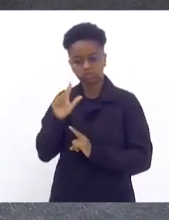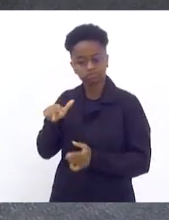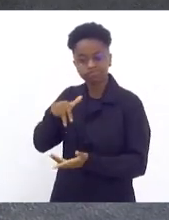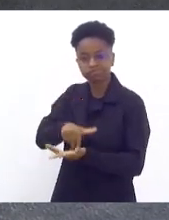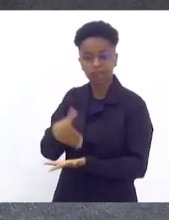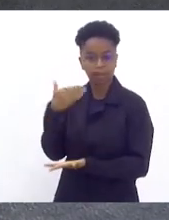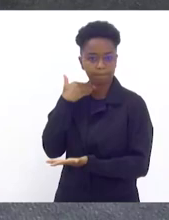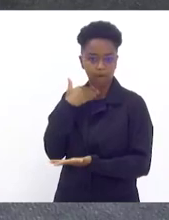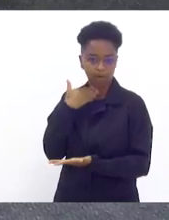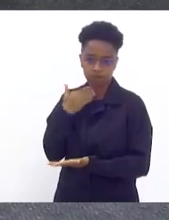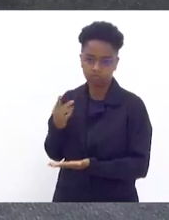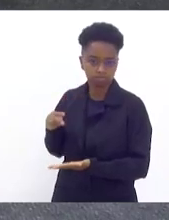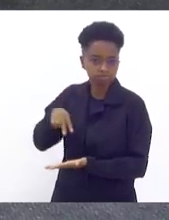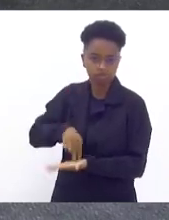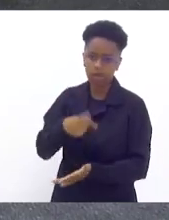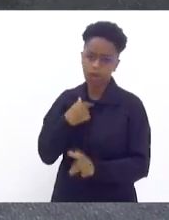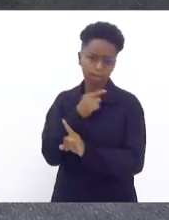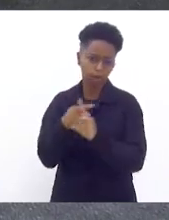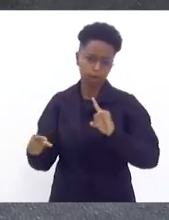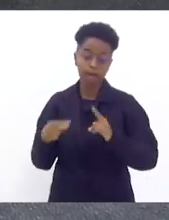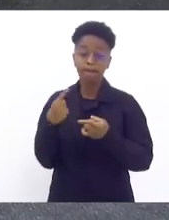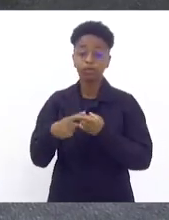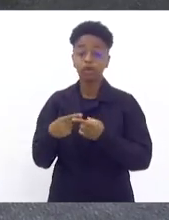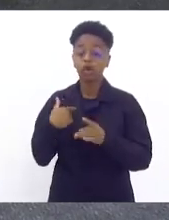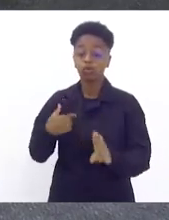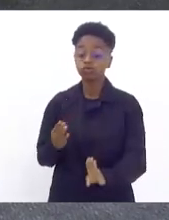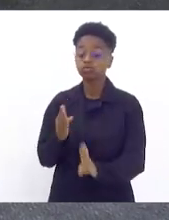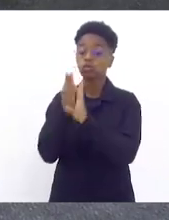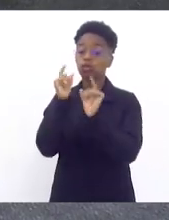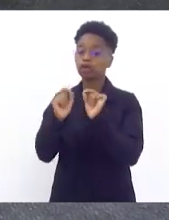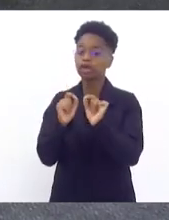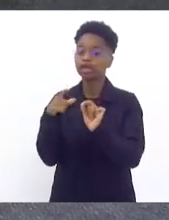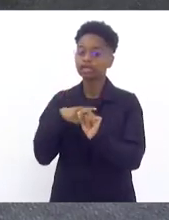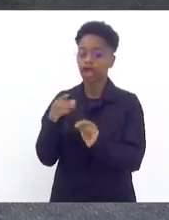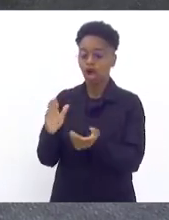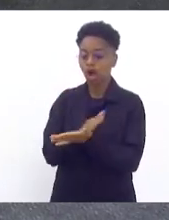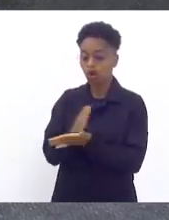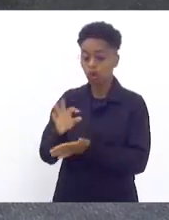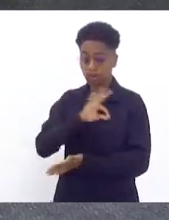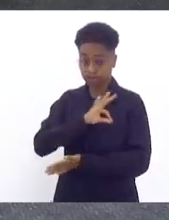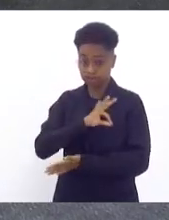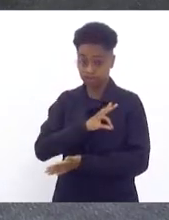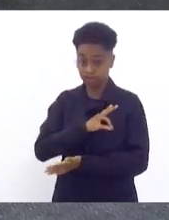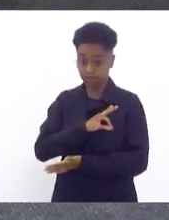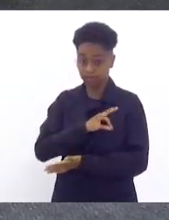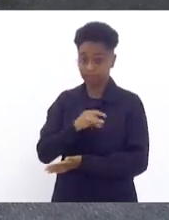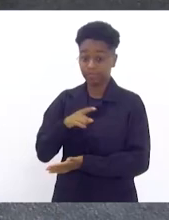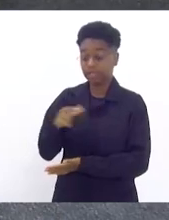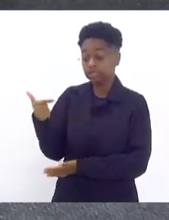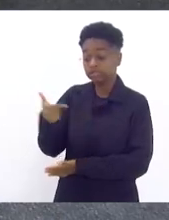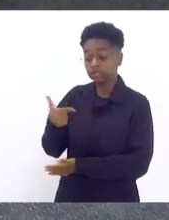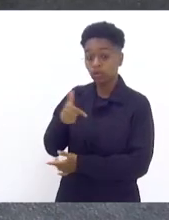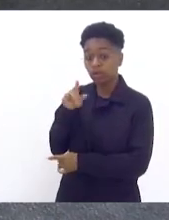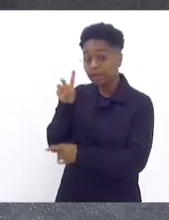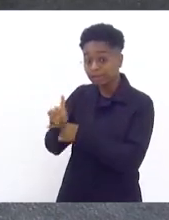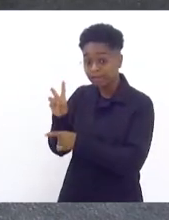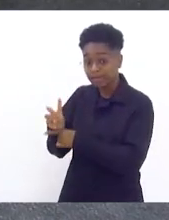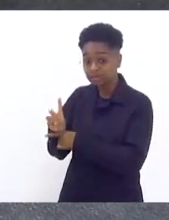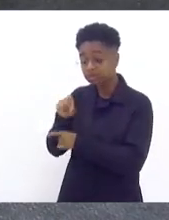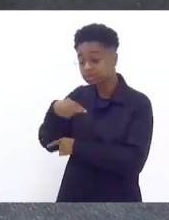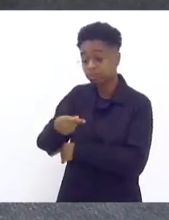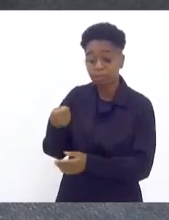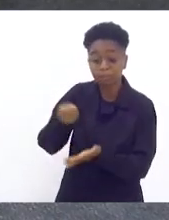bancos nas unidades policiais, porque eu descobri que haviam policiais que contraíam um segundo empréstimo para pagar o